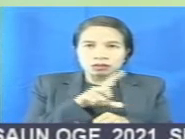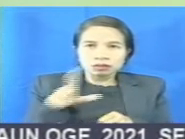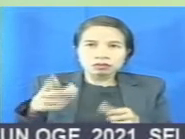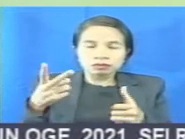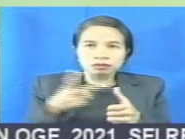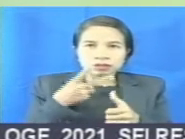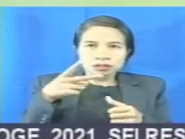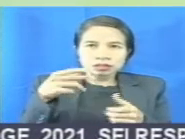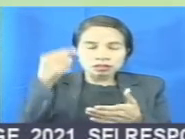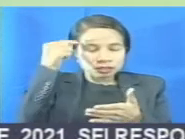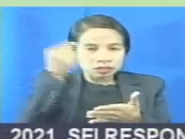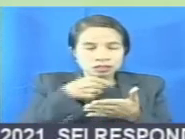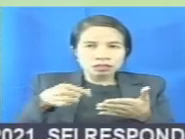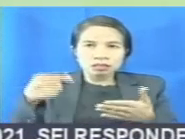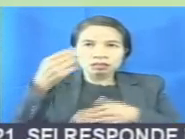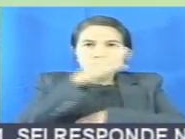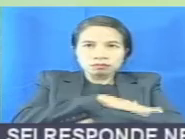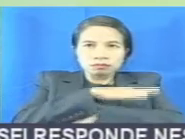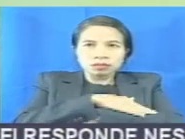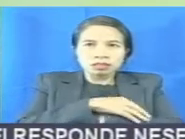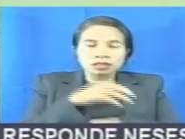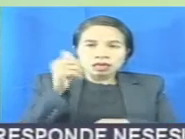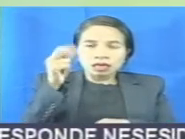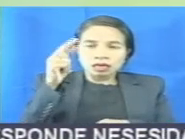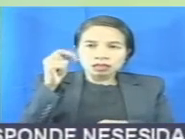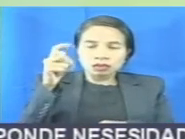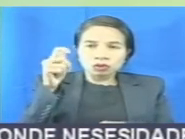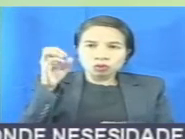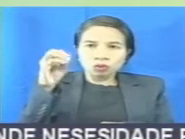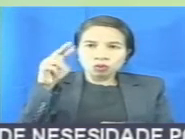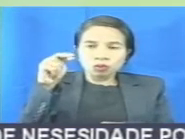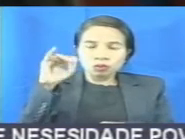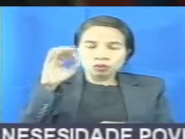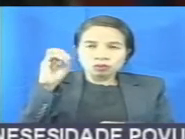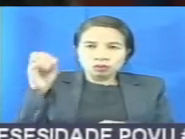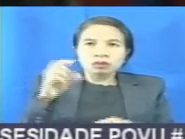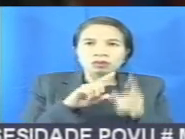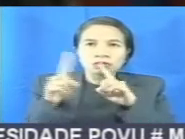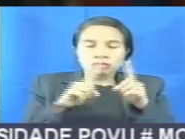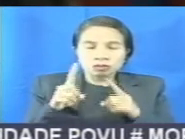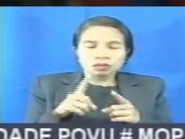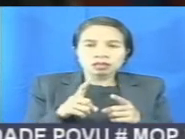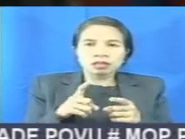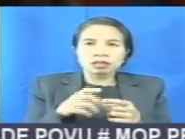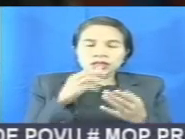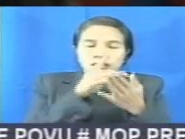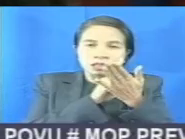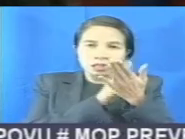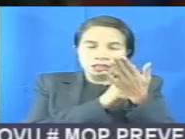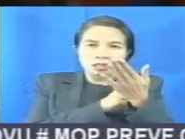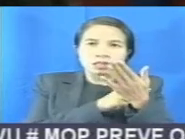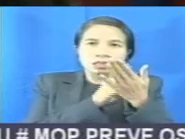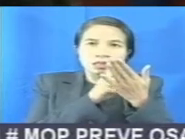Vice-secretário Mesa Parlamento Nacional, Antônio Nobre Tillman, relata a agenda nebe líderes bancada parlamentar decide ba